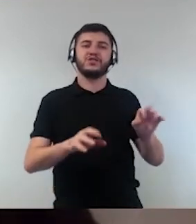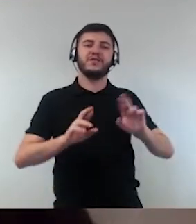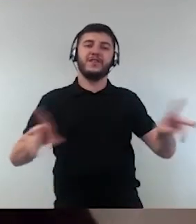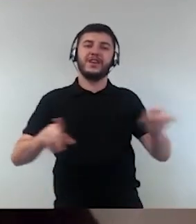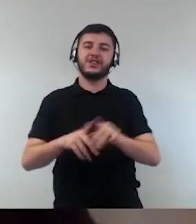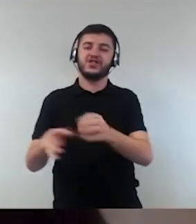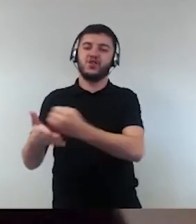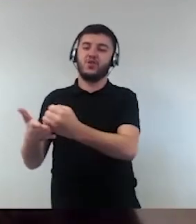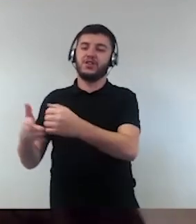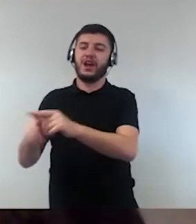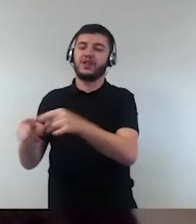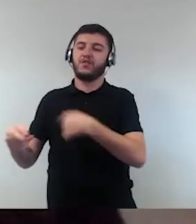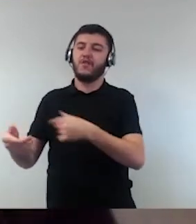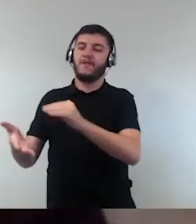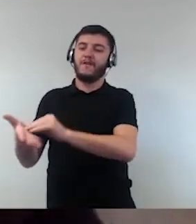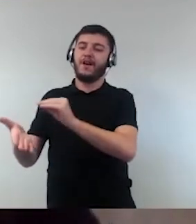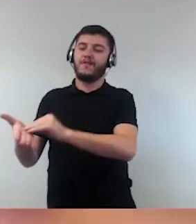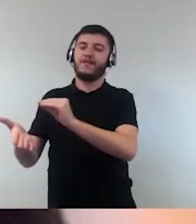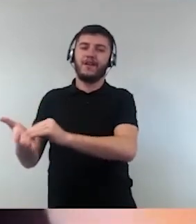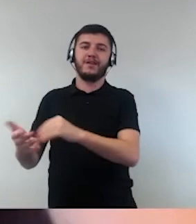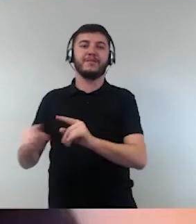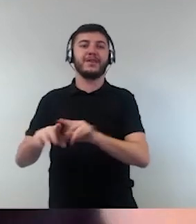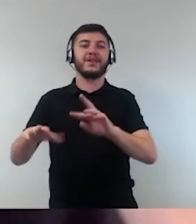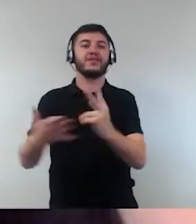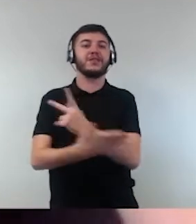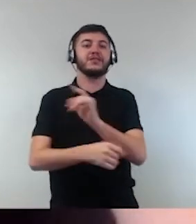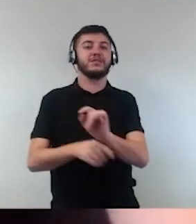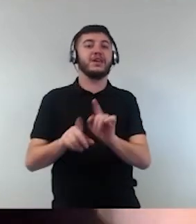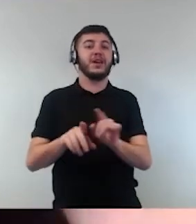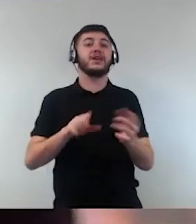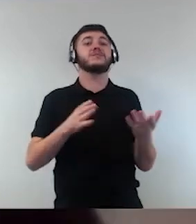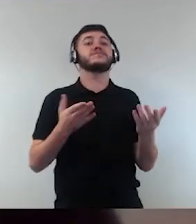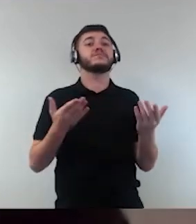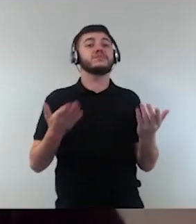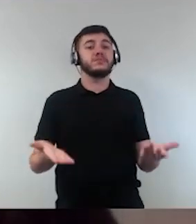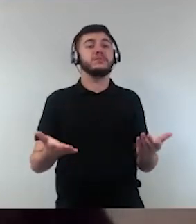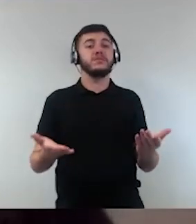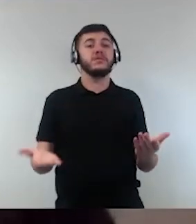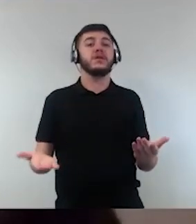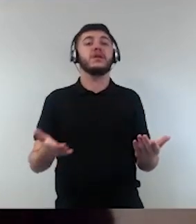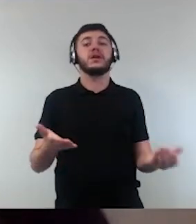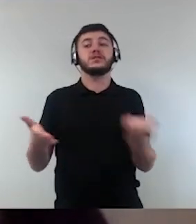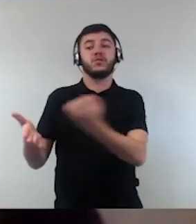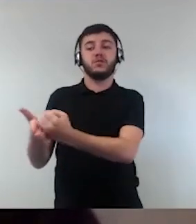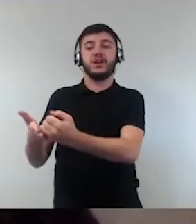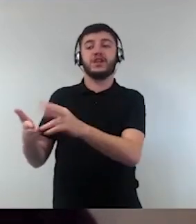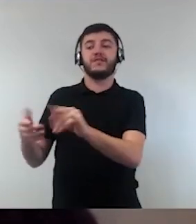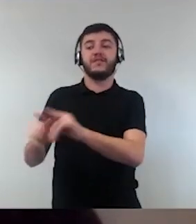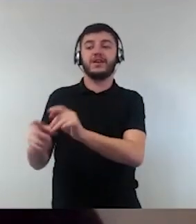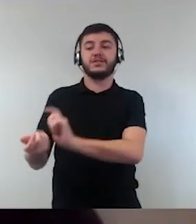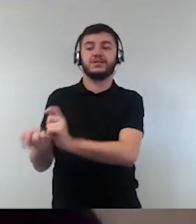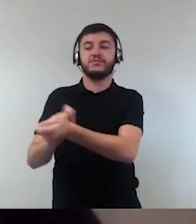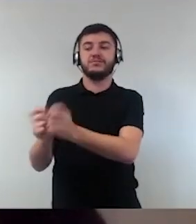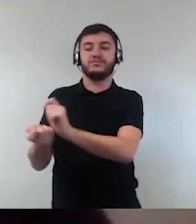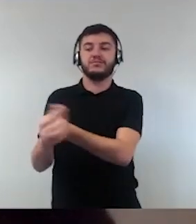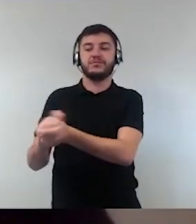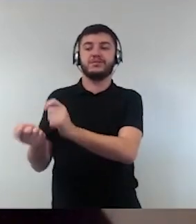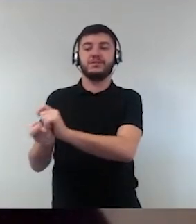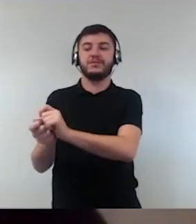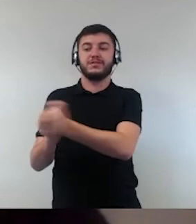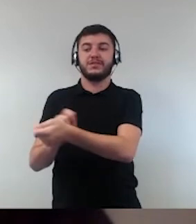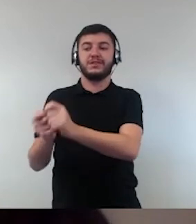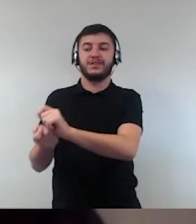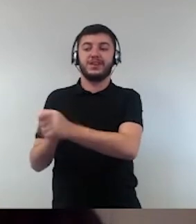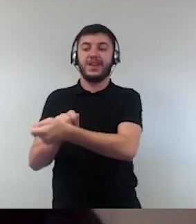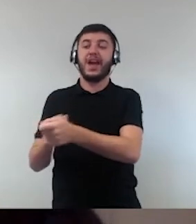entender que esse contrato aí, ele vai sendo cada vez mais se tornando flexível, tem que ser flexível, mutável e agora